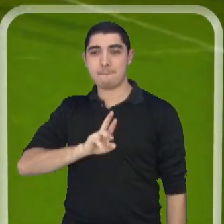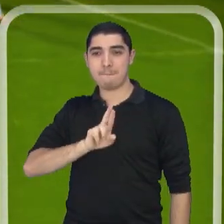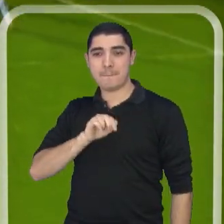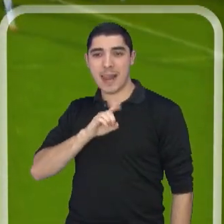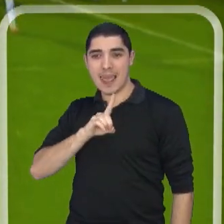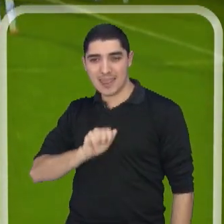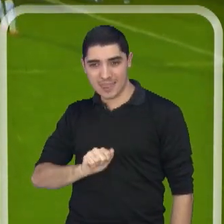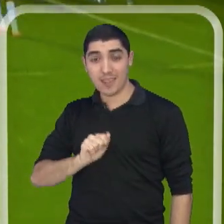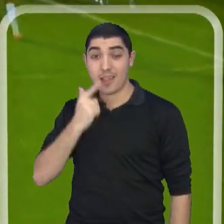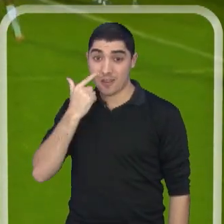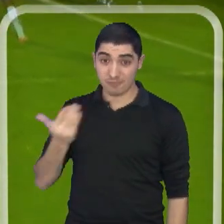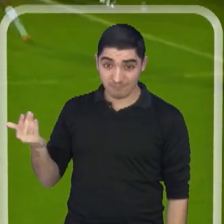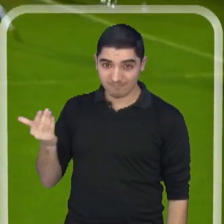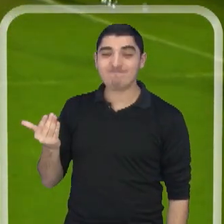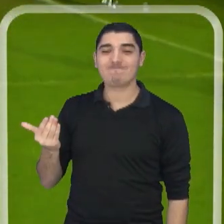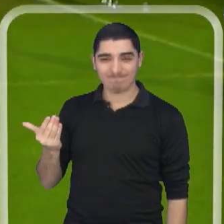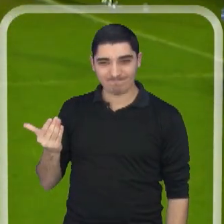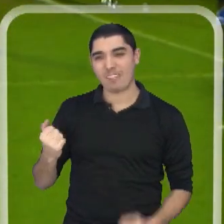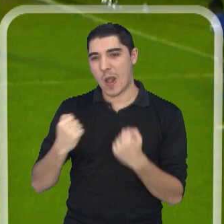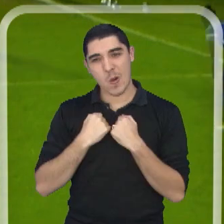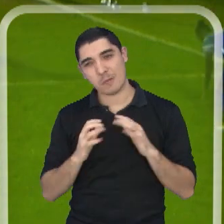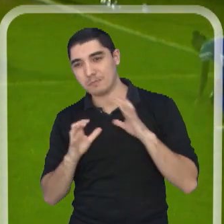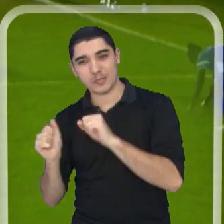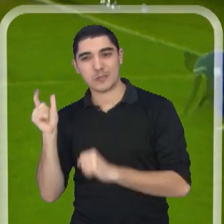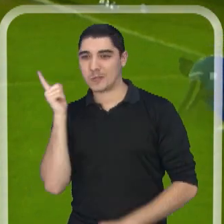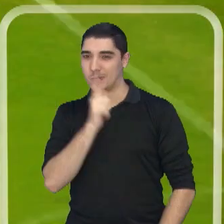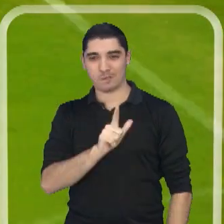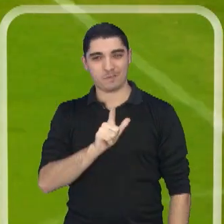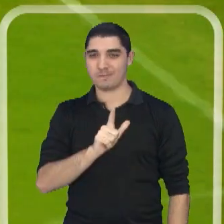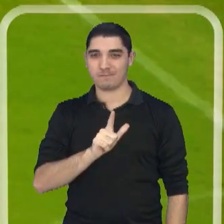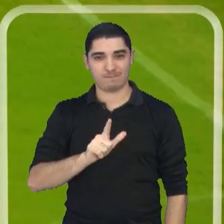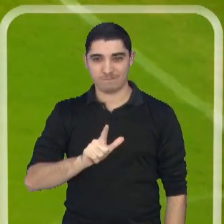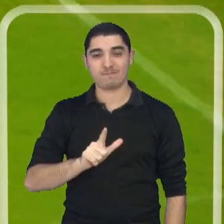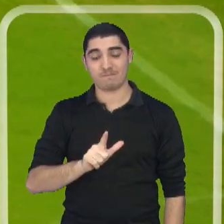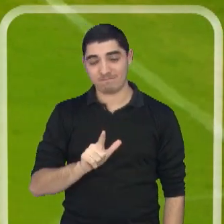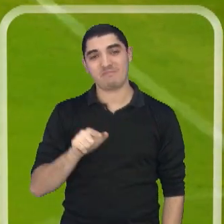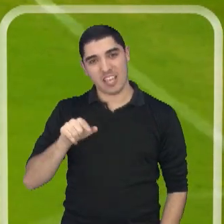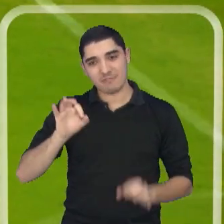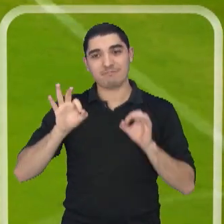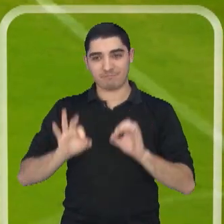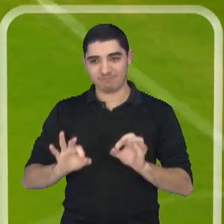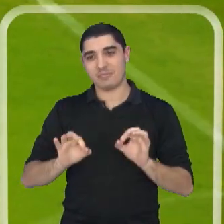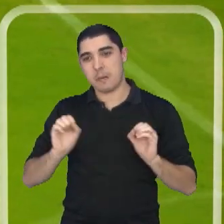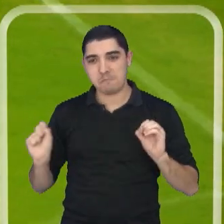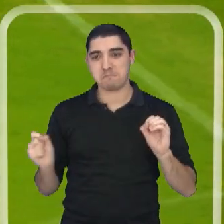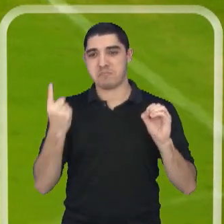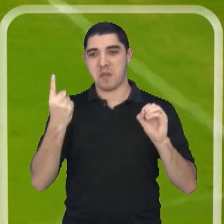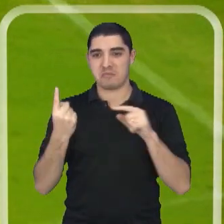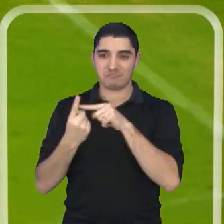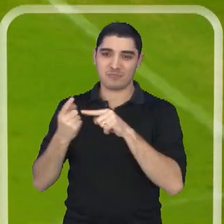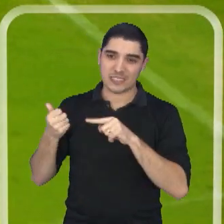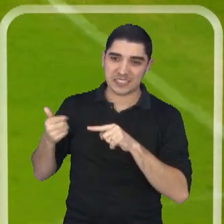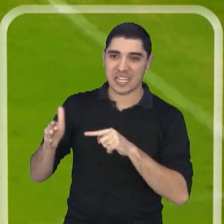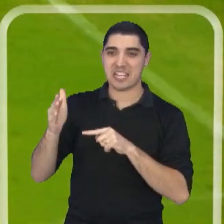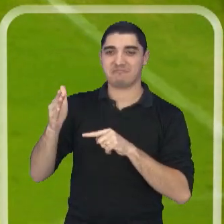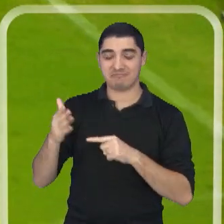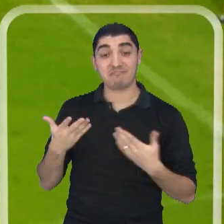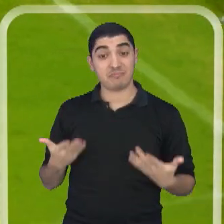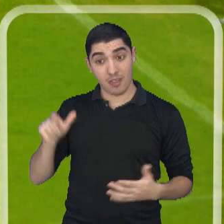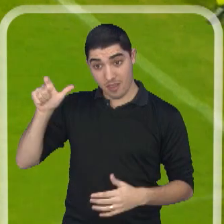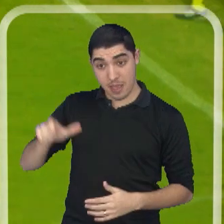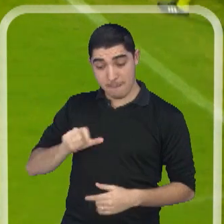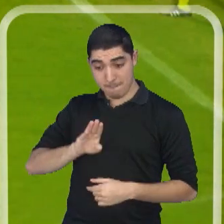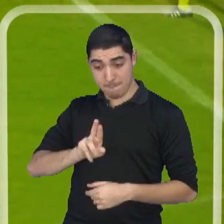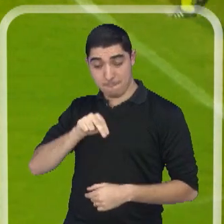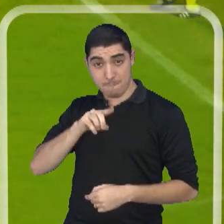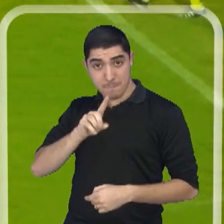que bateu no contrapé de Zane e correu para o abraço. Era o gol da vitória das Sereias. A Brena foi eleita